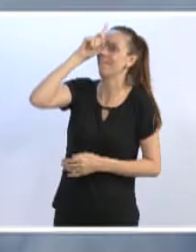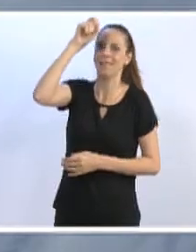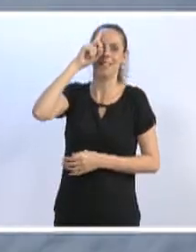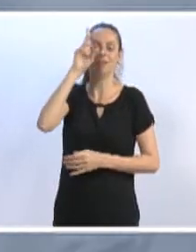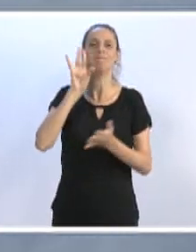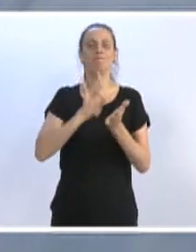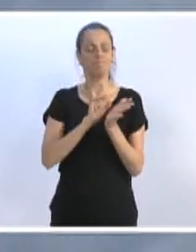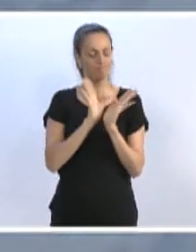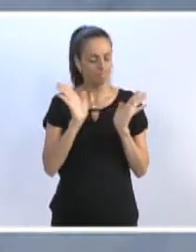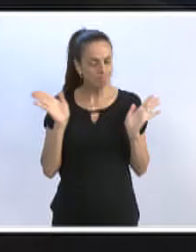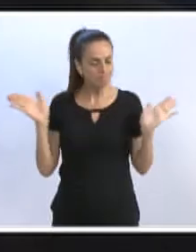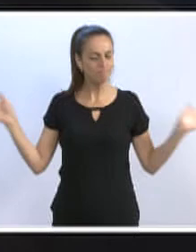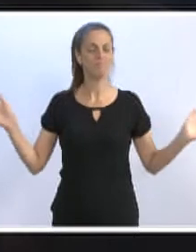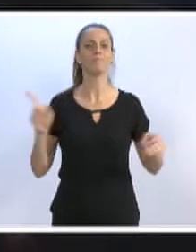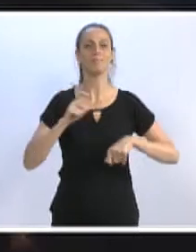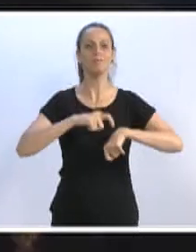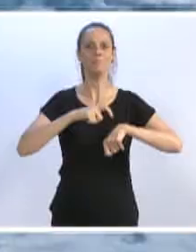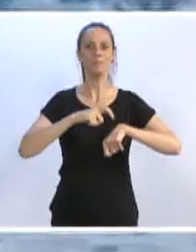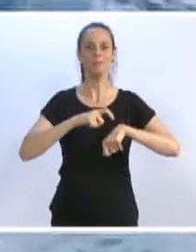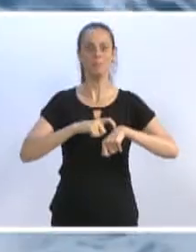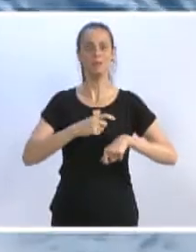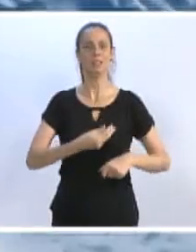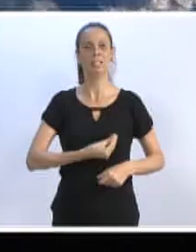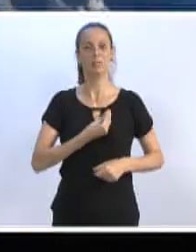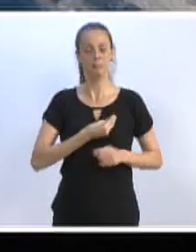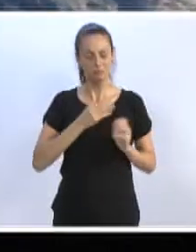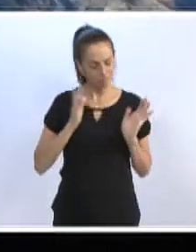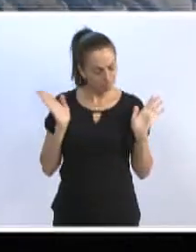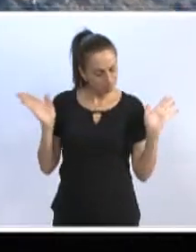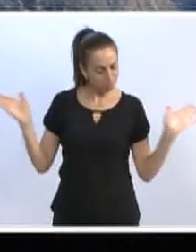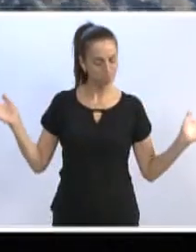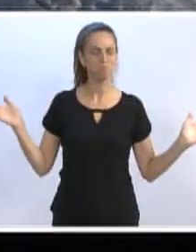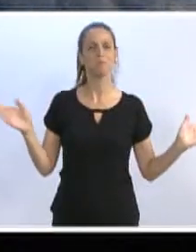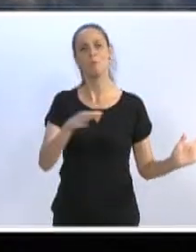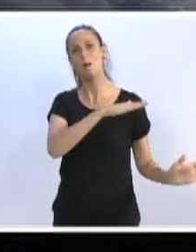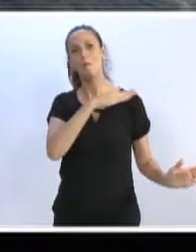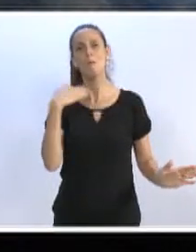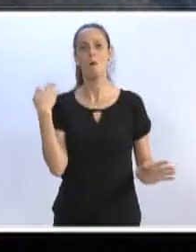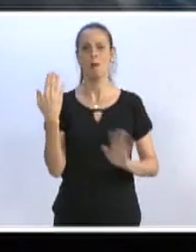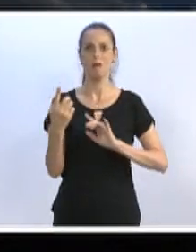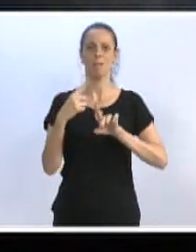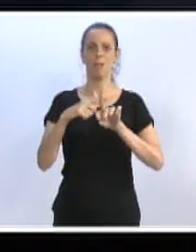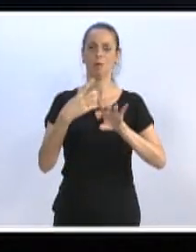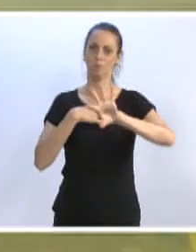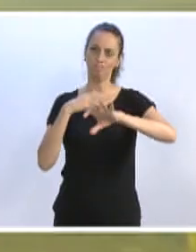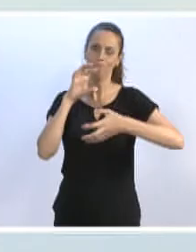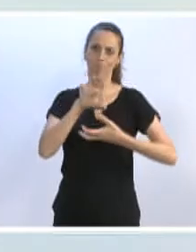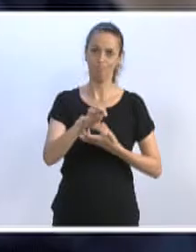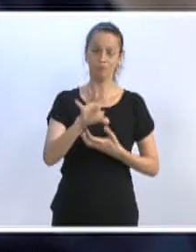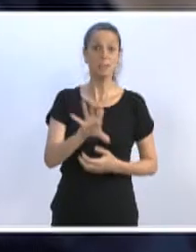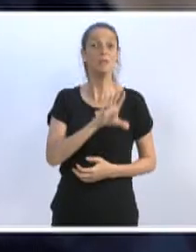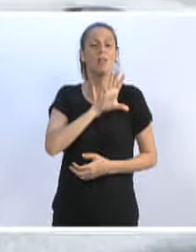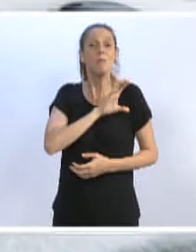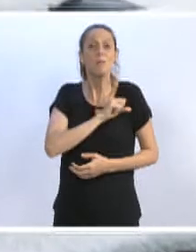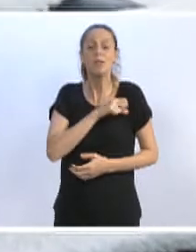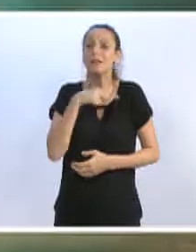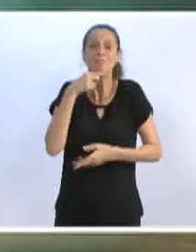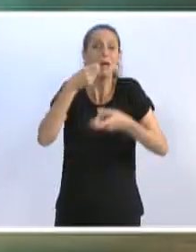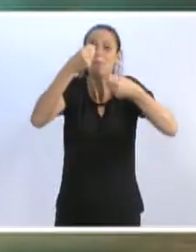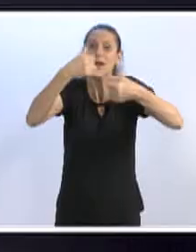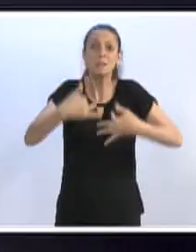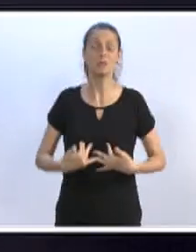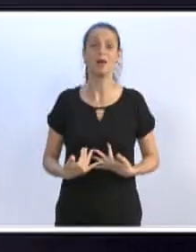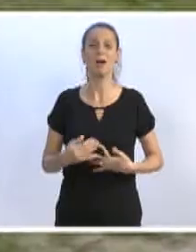seus braços na hora em que foi se entregar por amor, para morrer em seu lugar. E esse amor imensurável